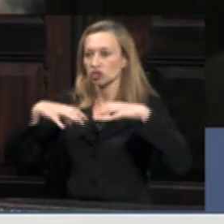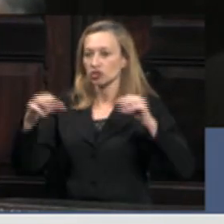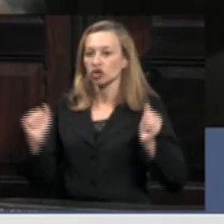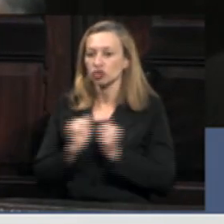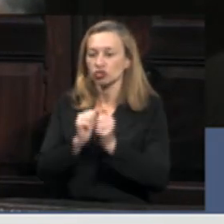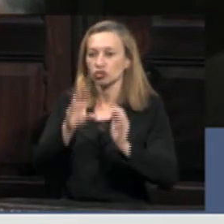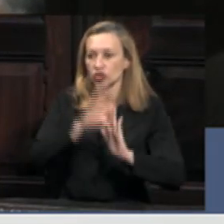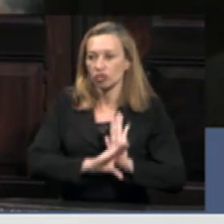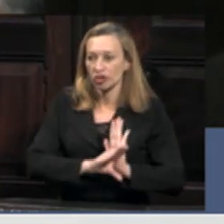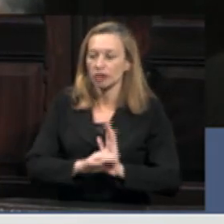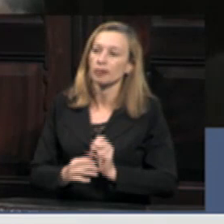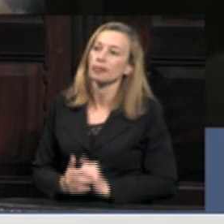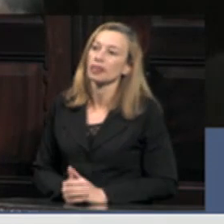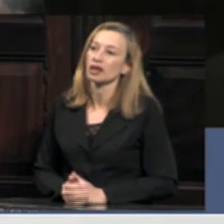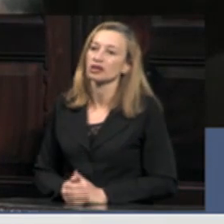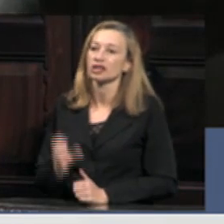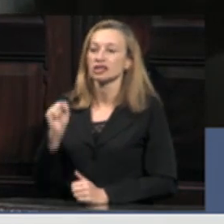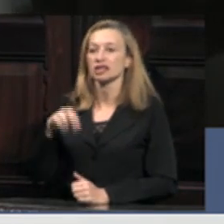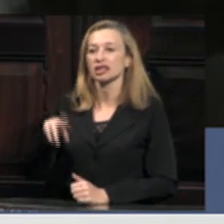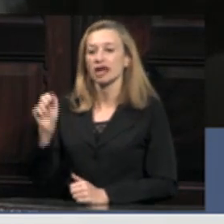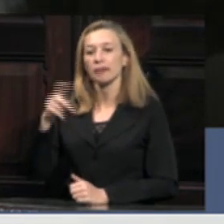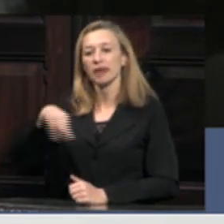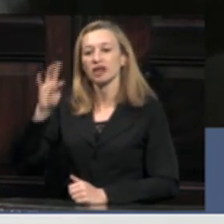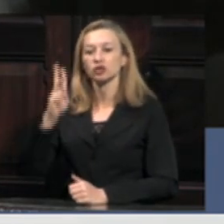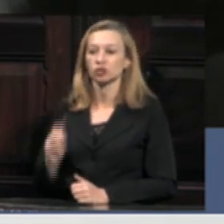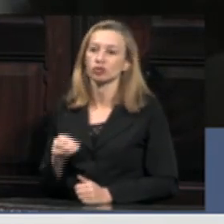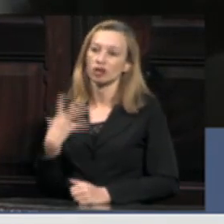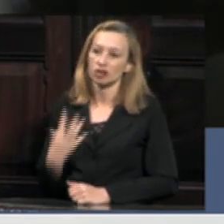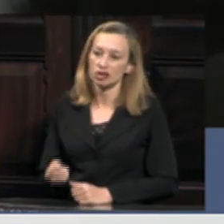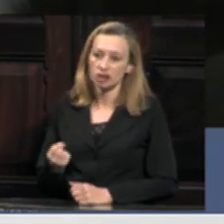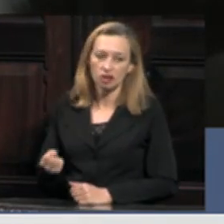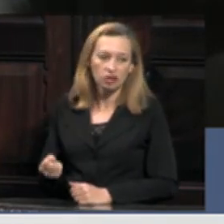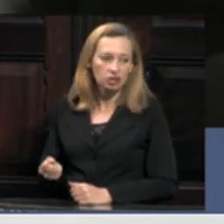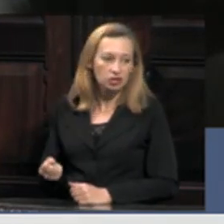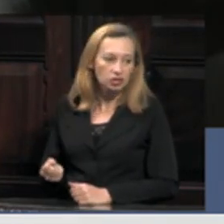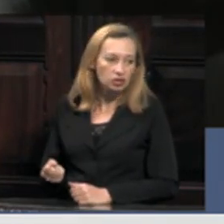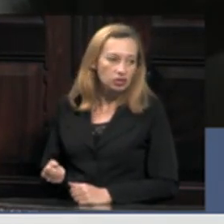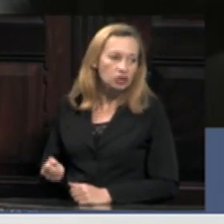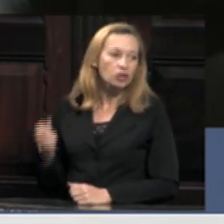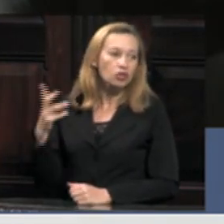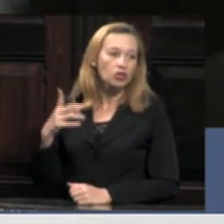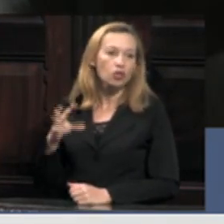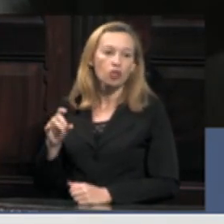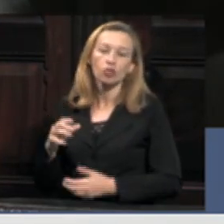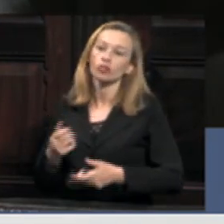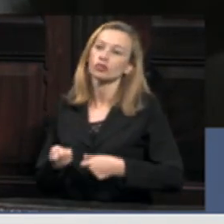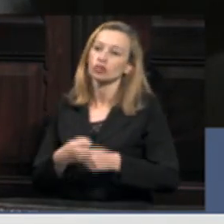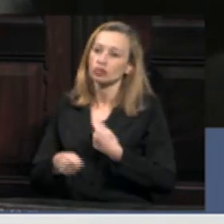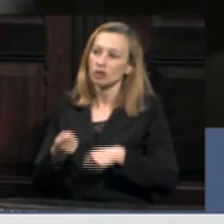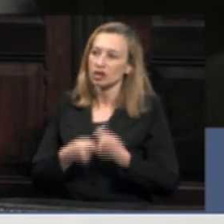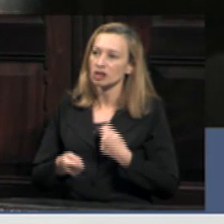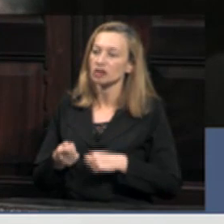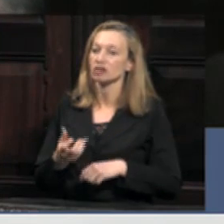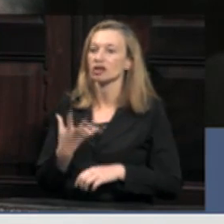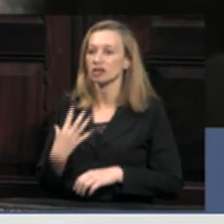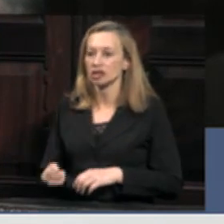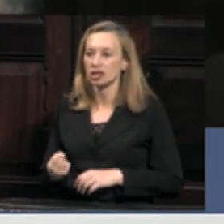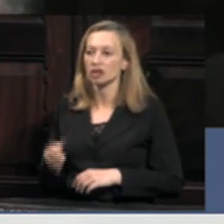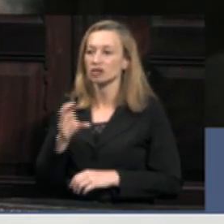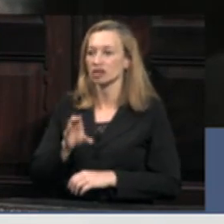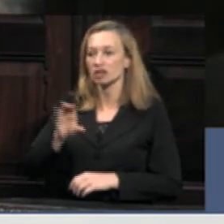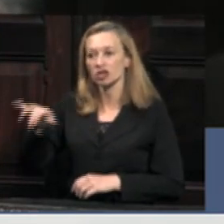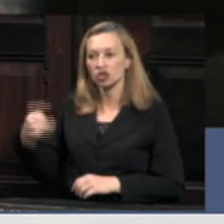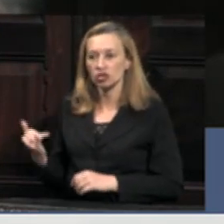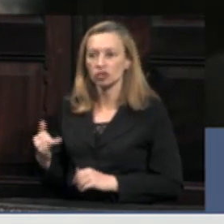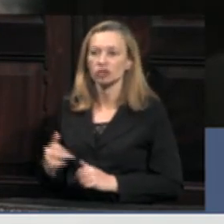emenda. Saneamento ambiental favorável. De Economia, Indústria e Comércio favorável com a emenda da CCJ. Tributação, controle e